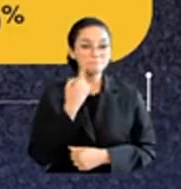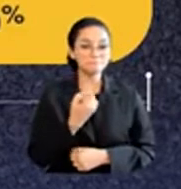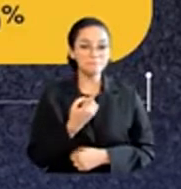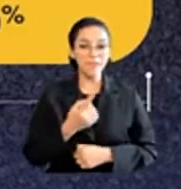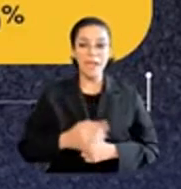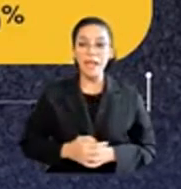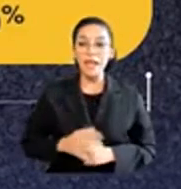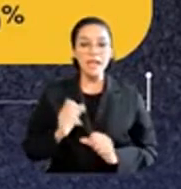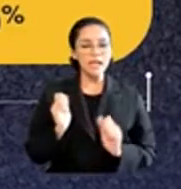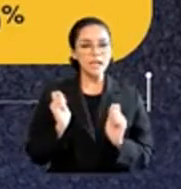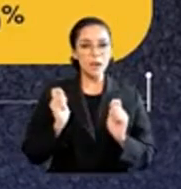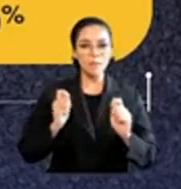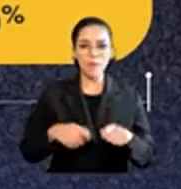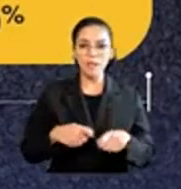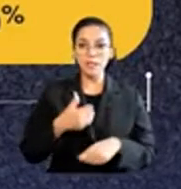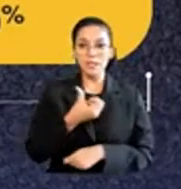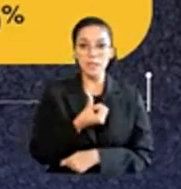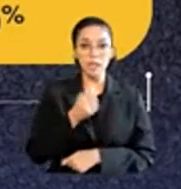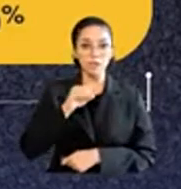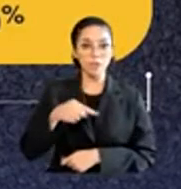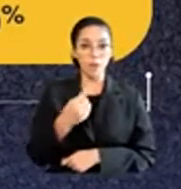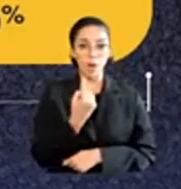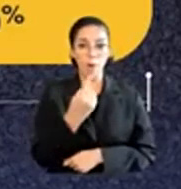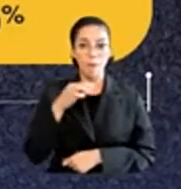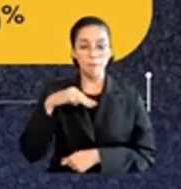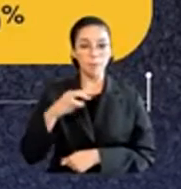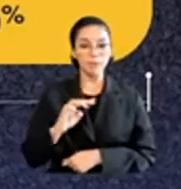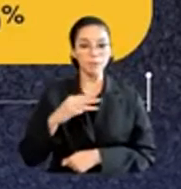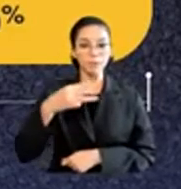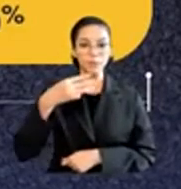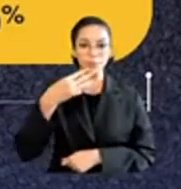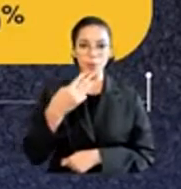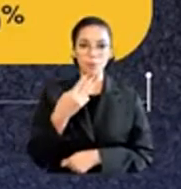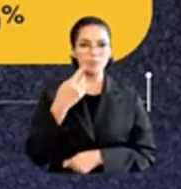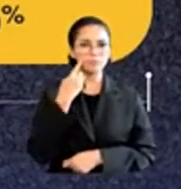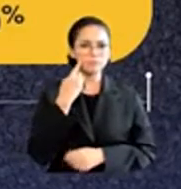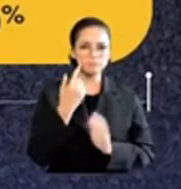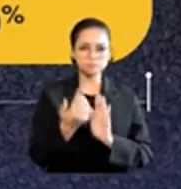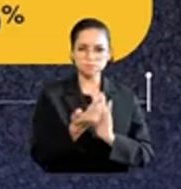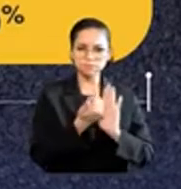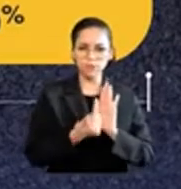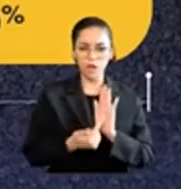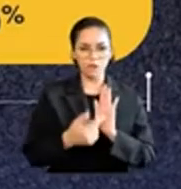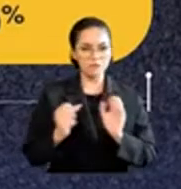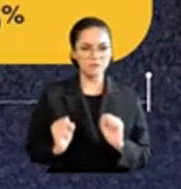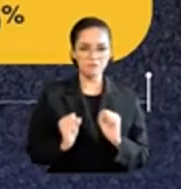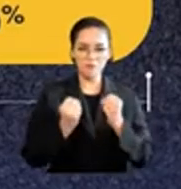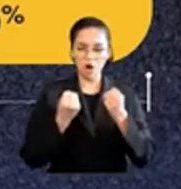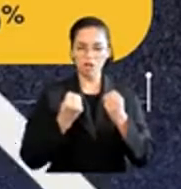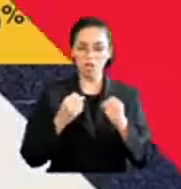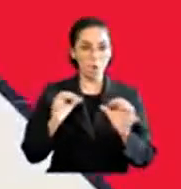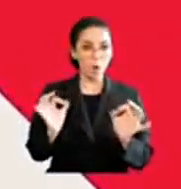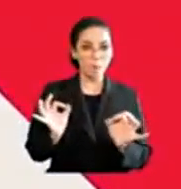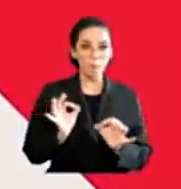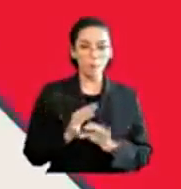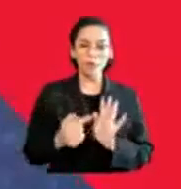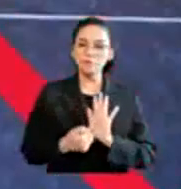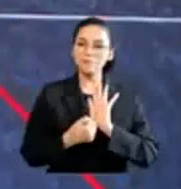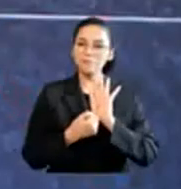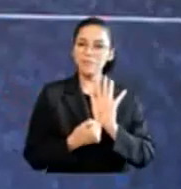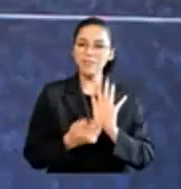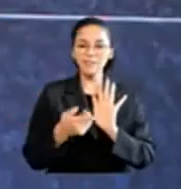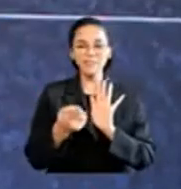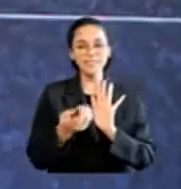cúbicos, ele deixa o nosso lineup ainda mais forte, mais completo, dando ainda mais opções para os nossos clientes. É